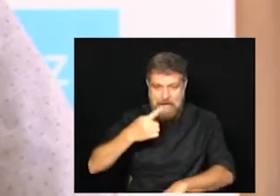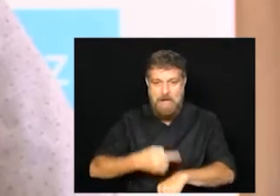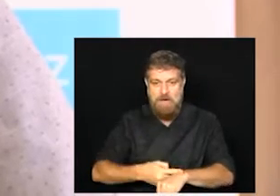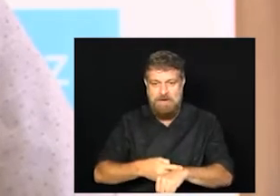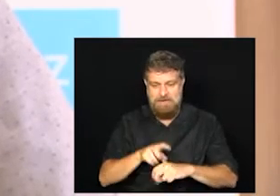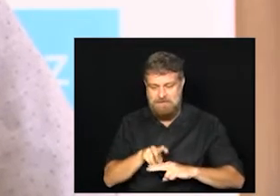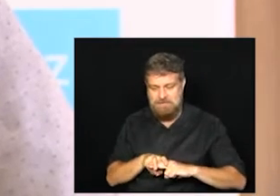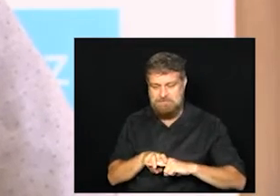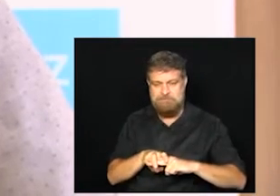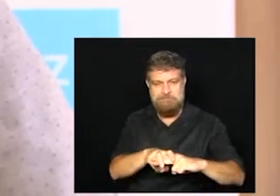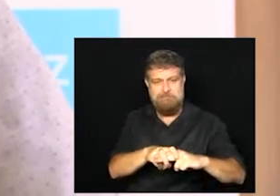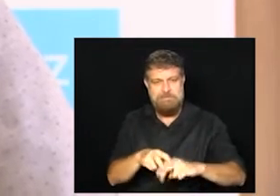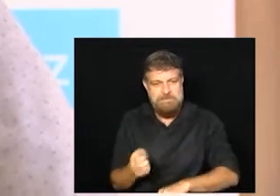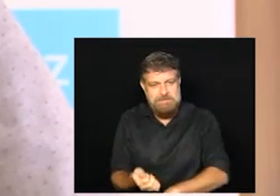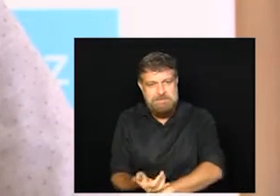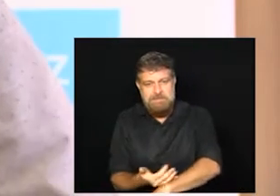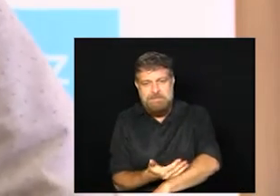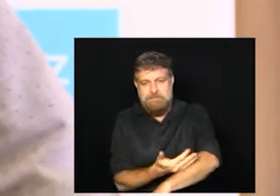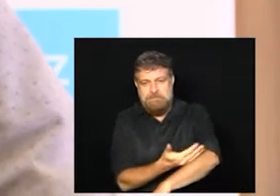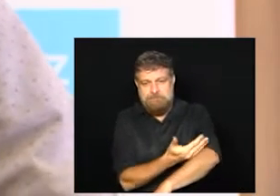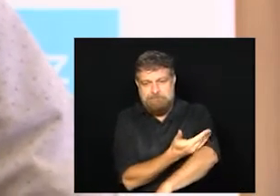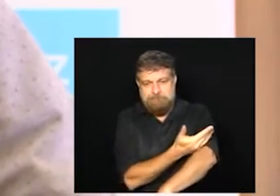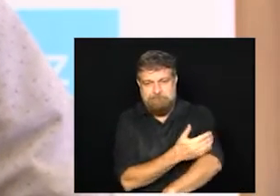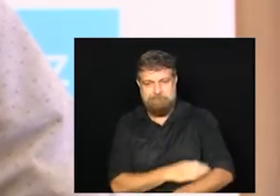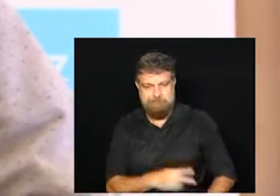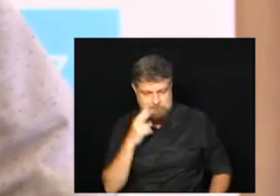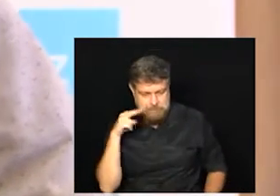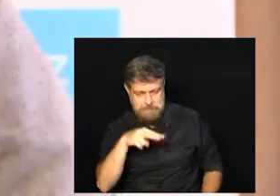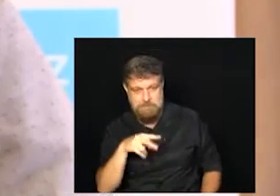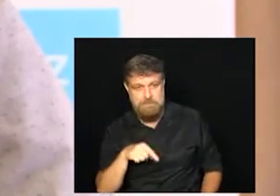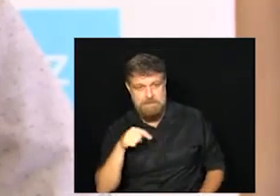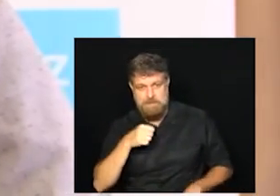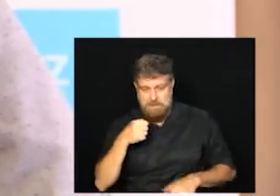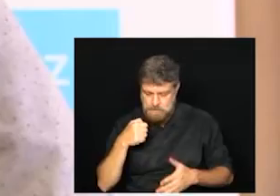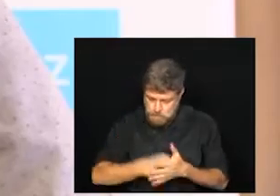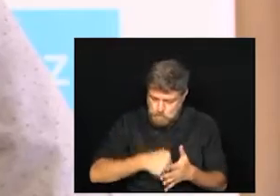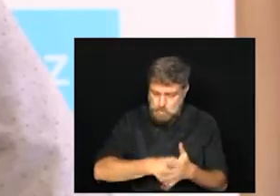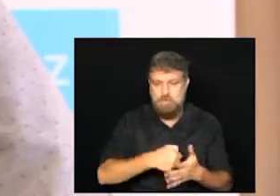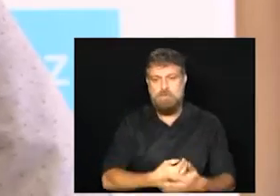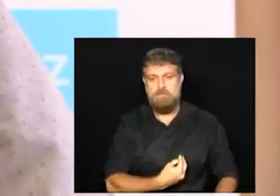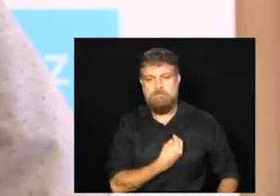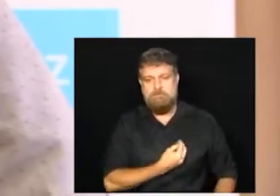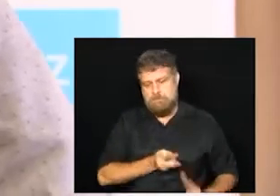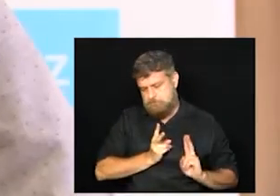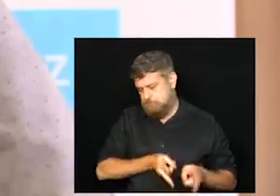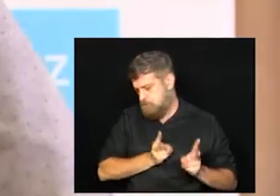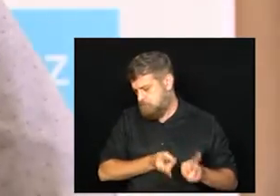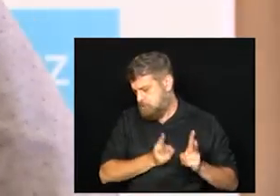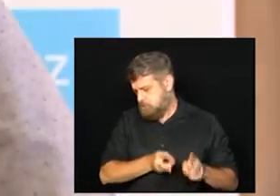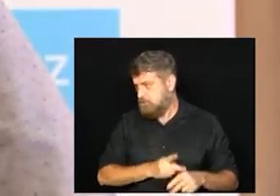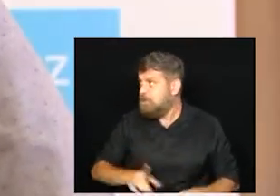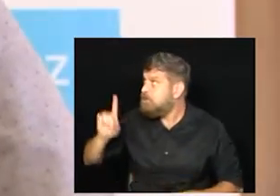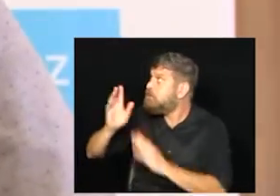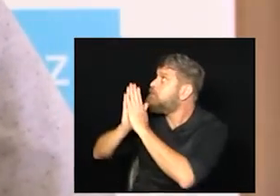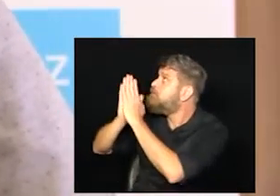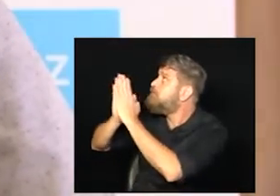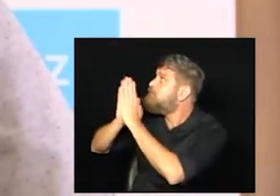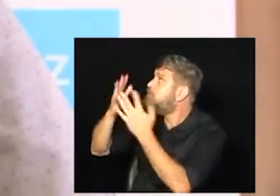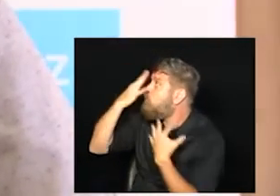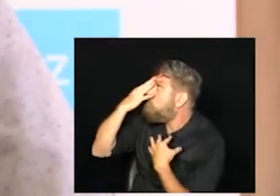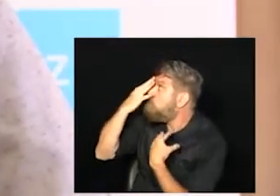e, muito emocionado, acompanhou a saída do vereador. Ele lutou para viver, pediu para Deus com